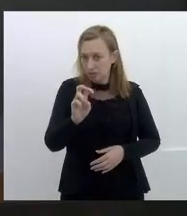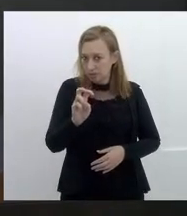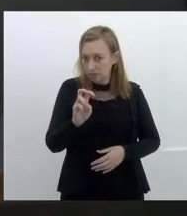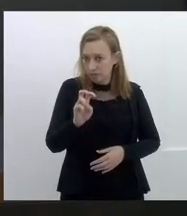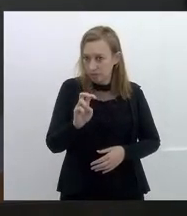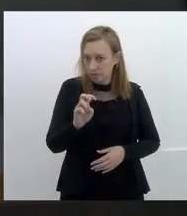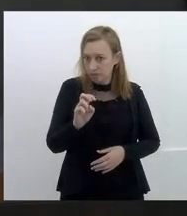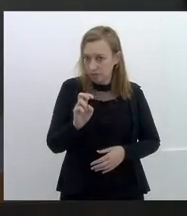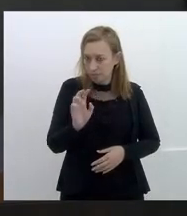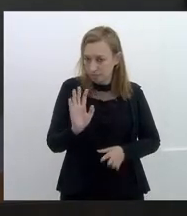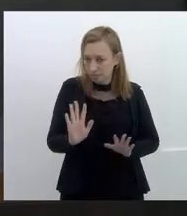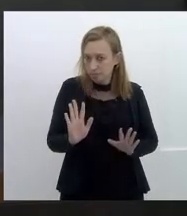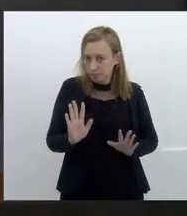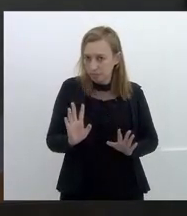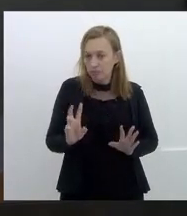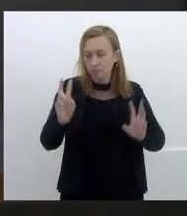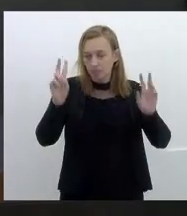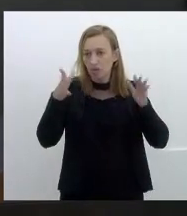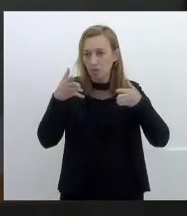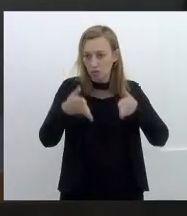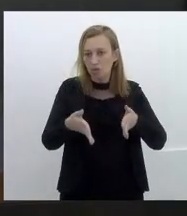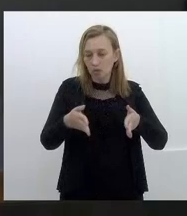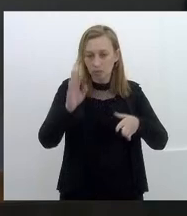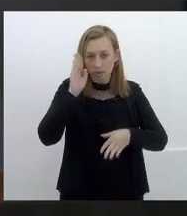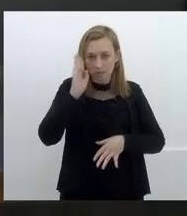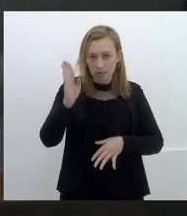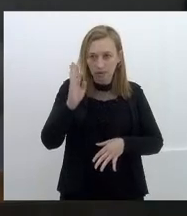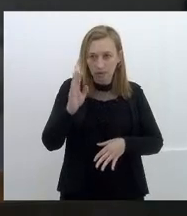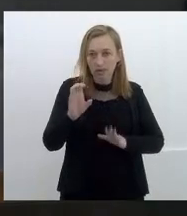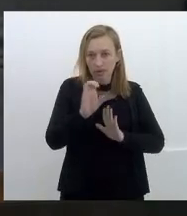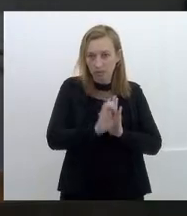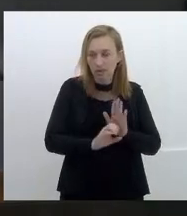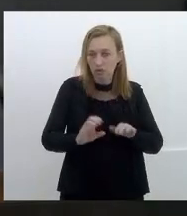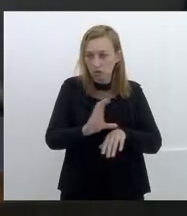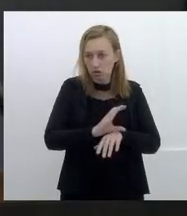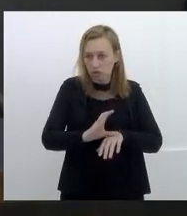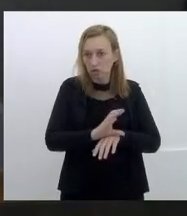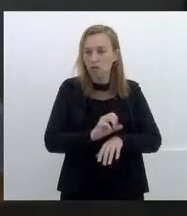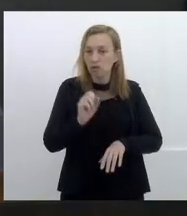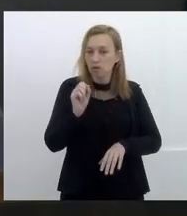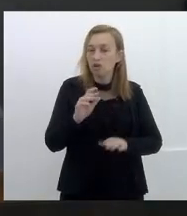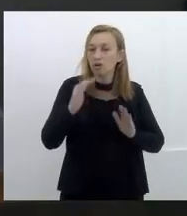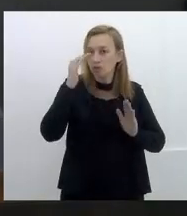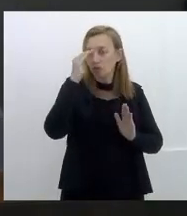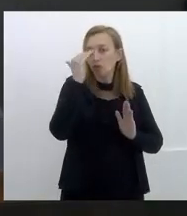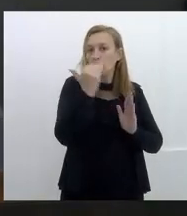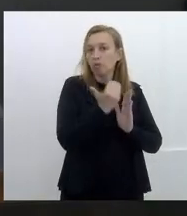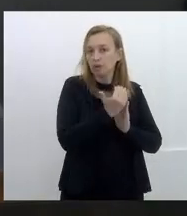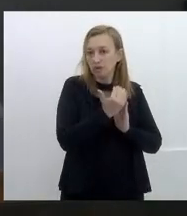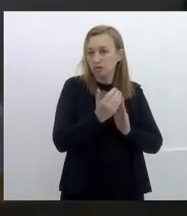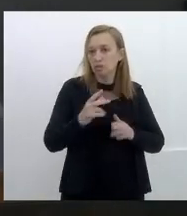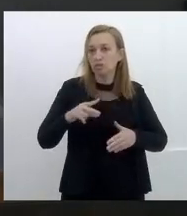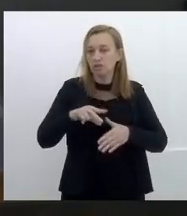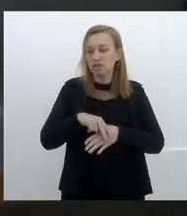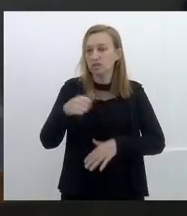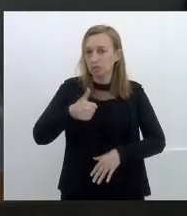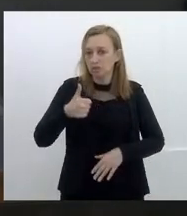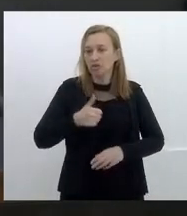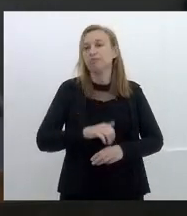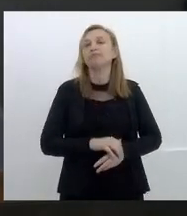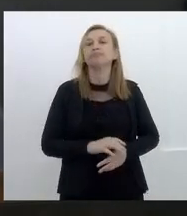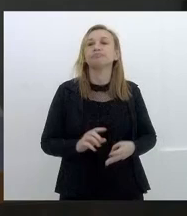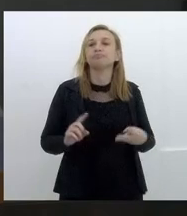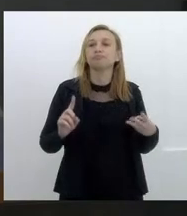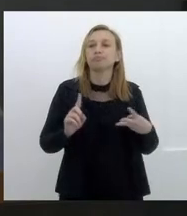é a questão central da emenda constitucional então estamos cumprindo o inciso primeiro